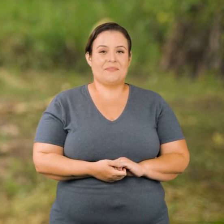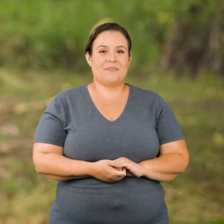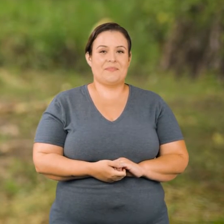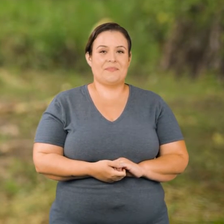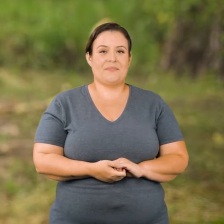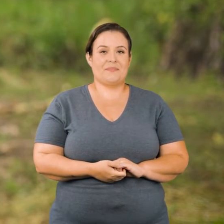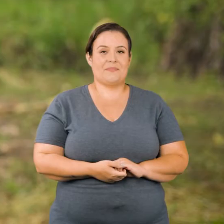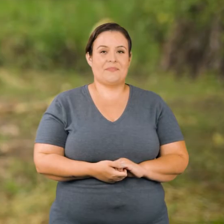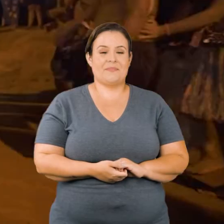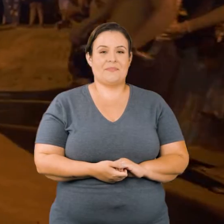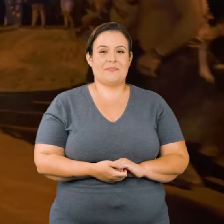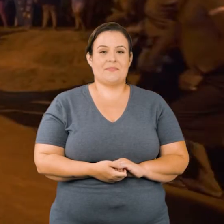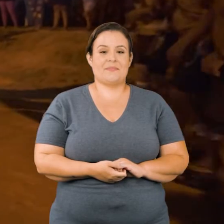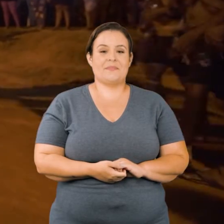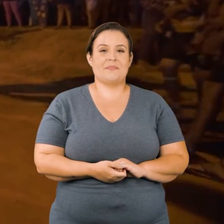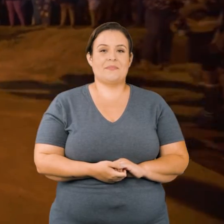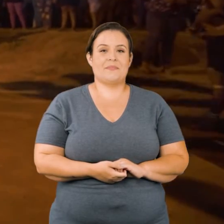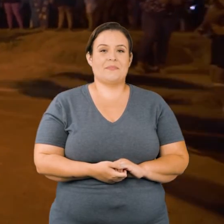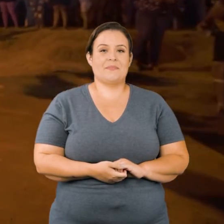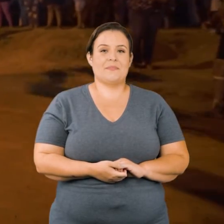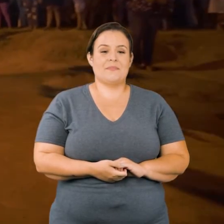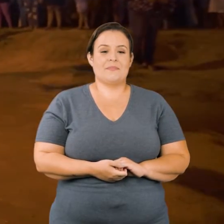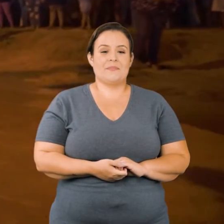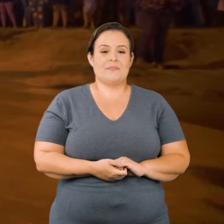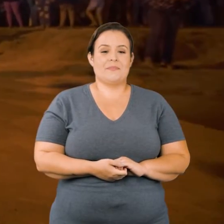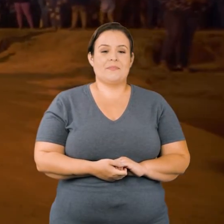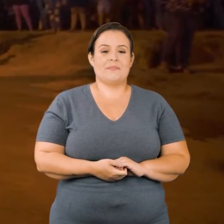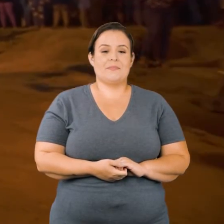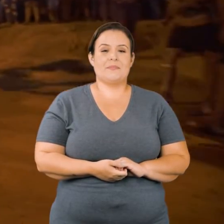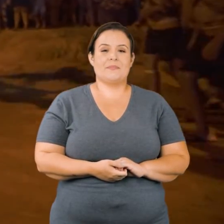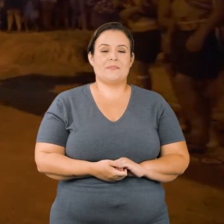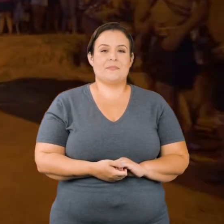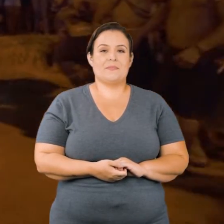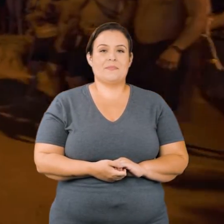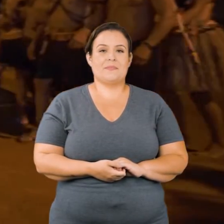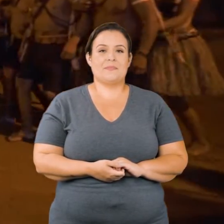e jovens e velhos homens e mulheres fazem juntos uma dança ritual.